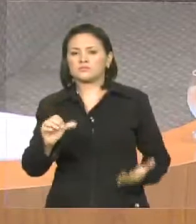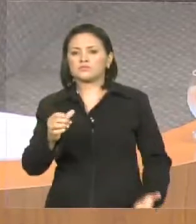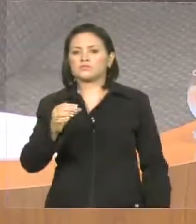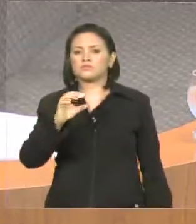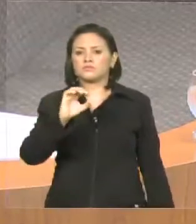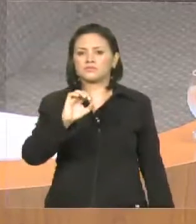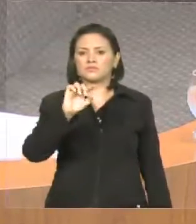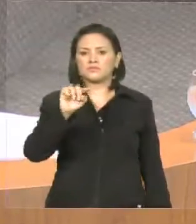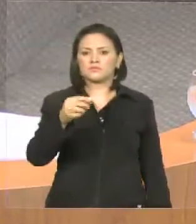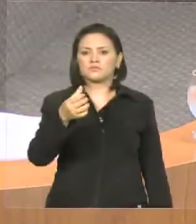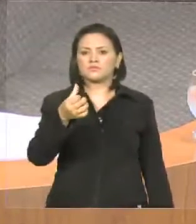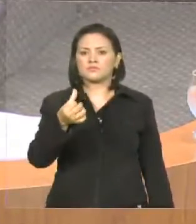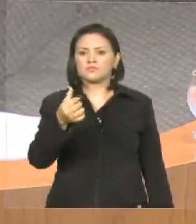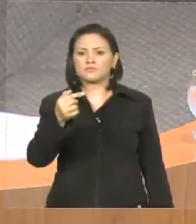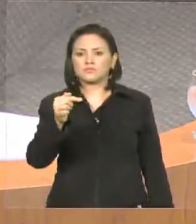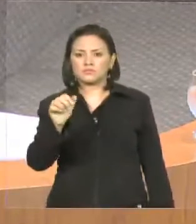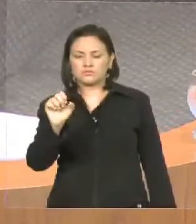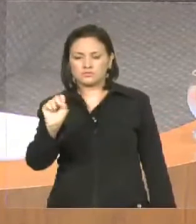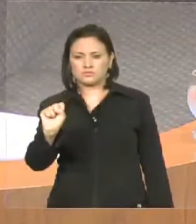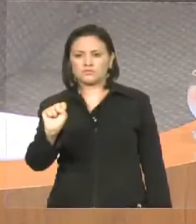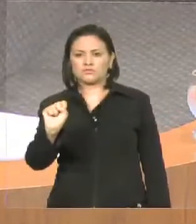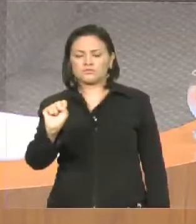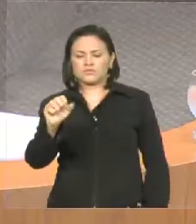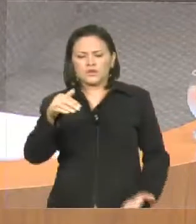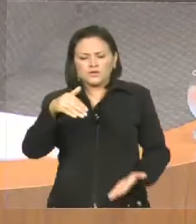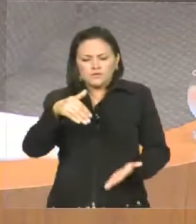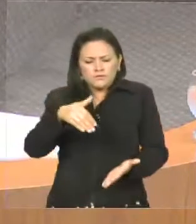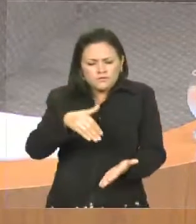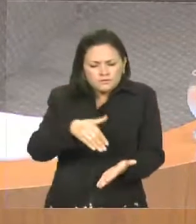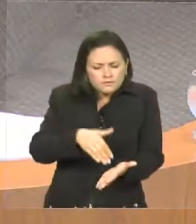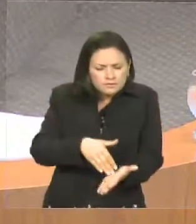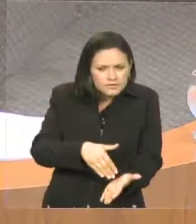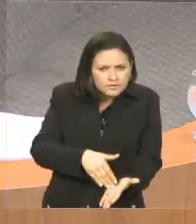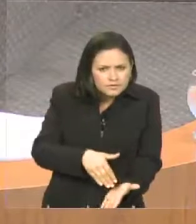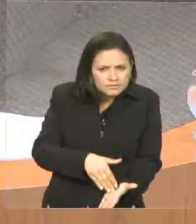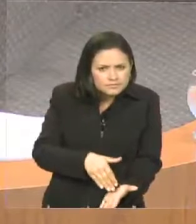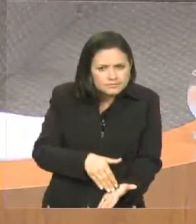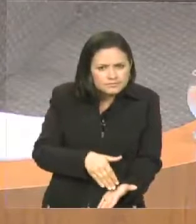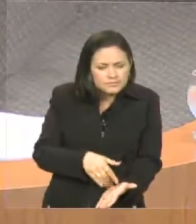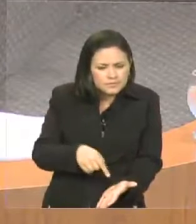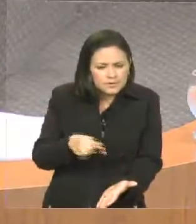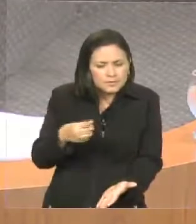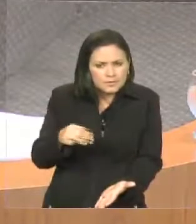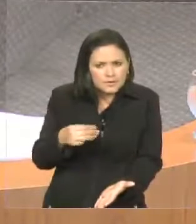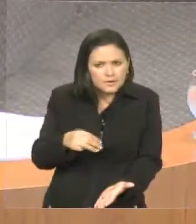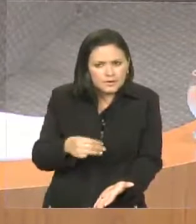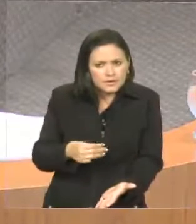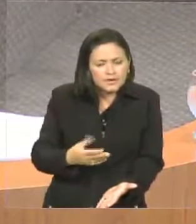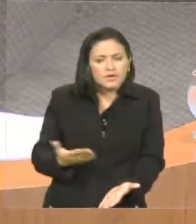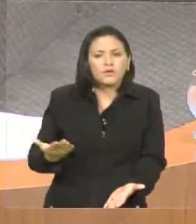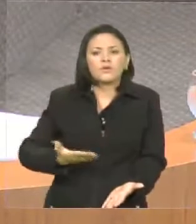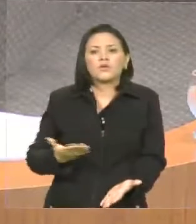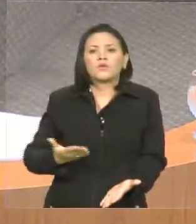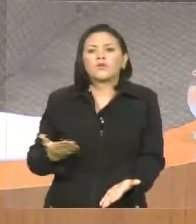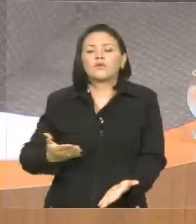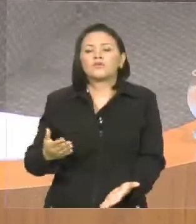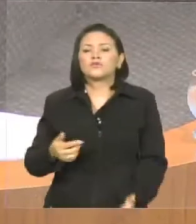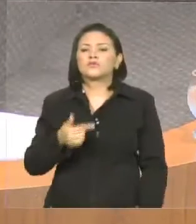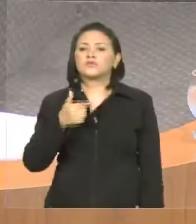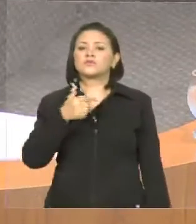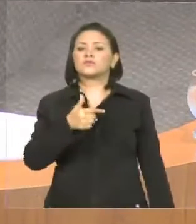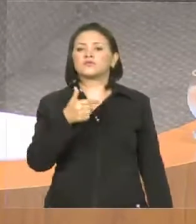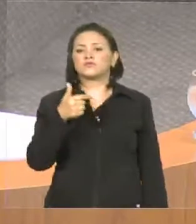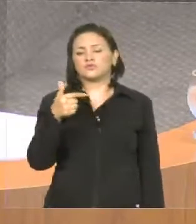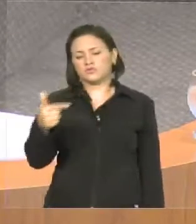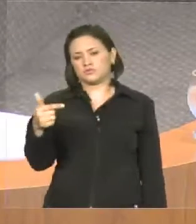0,678. E do último lugar do IDH que nós ocupávamos no Brasil, hoje nós somos o 22º.